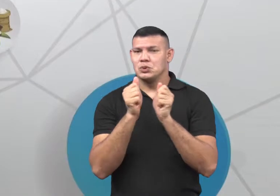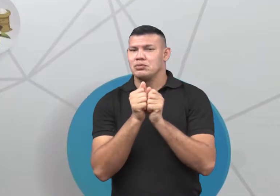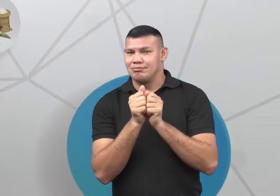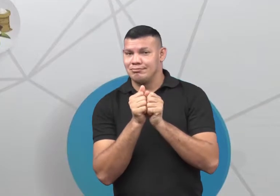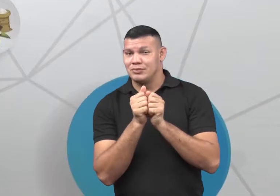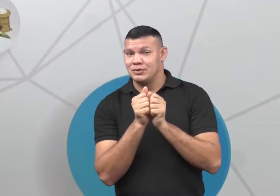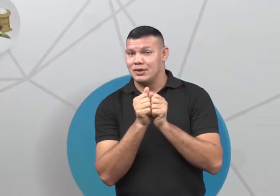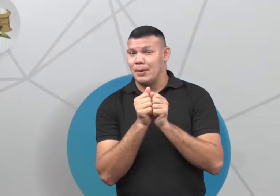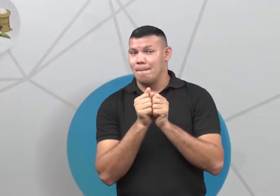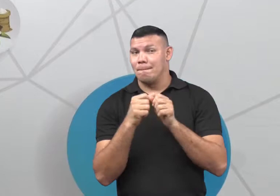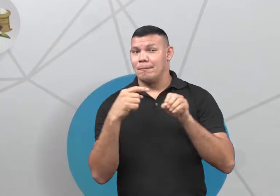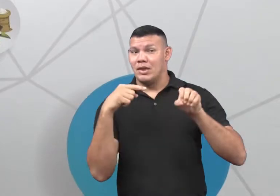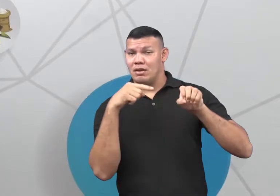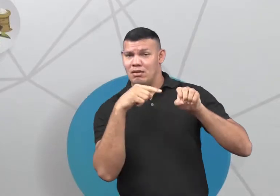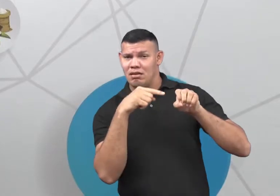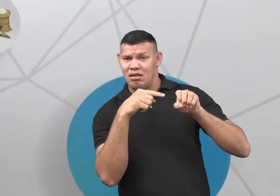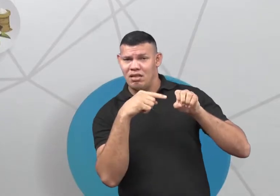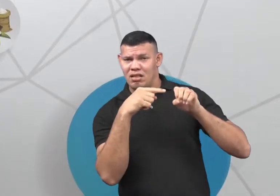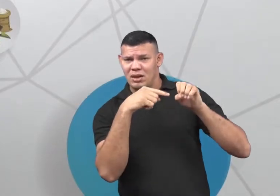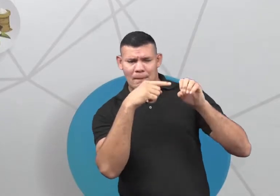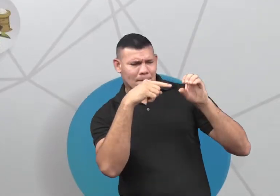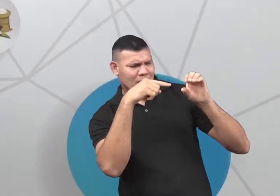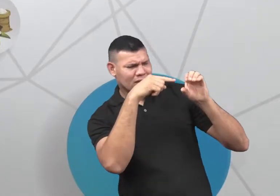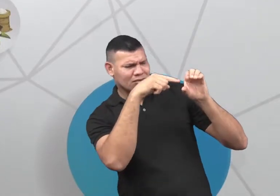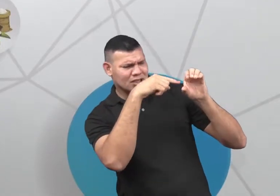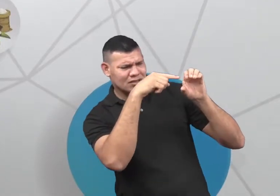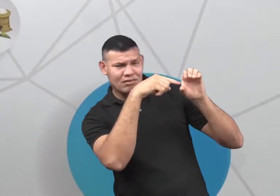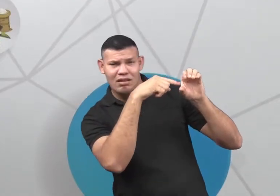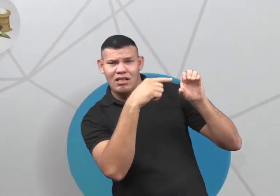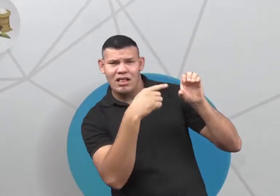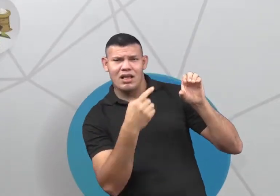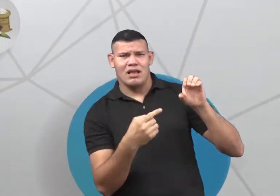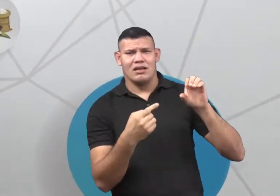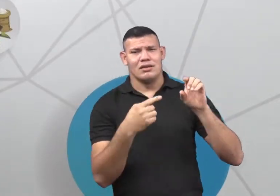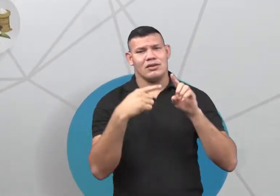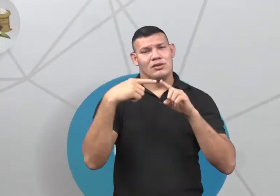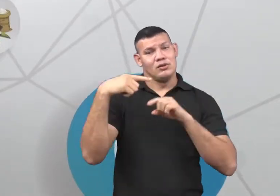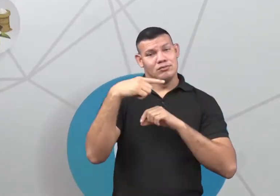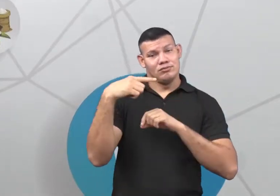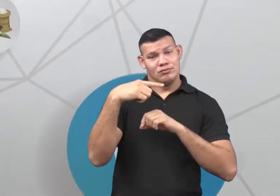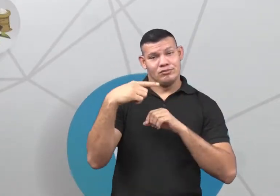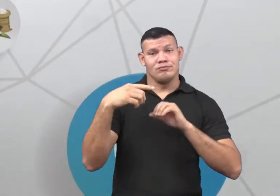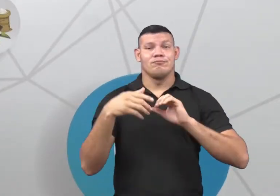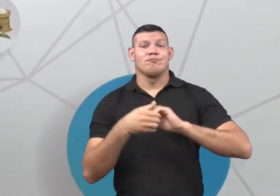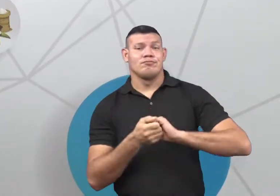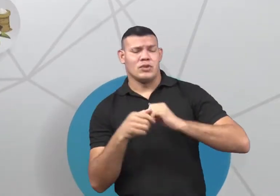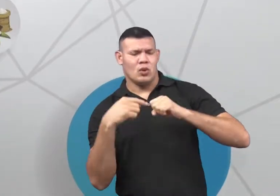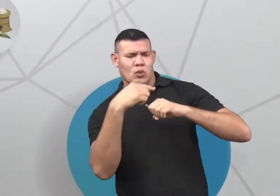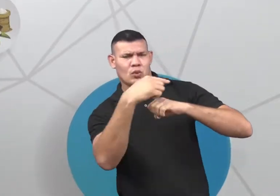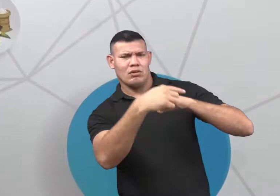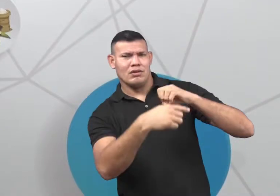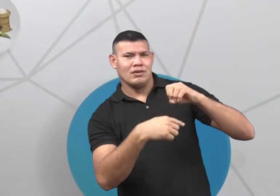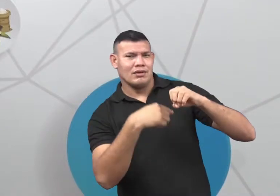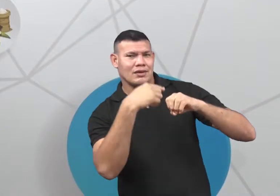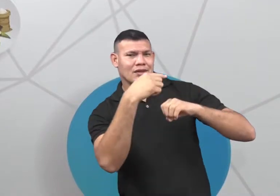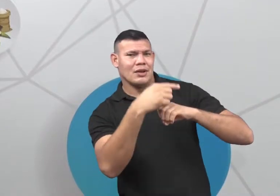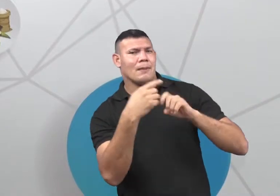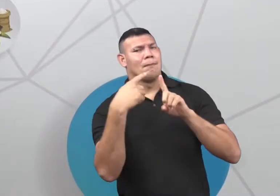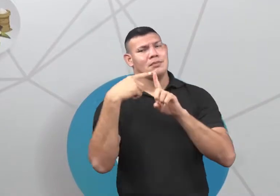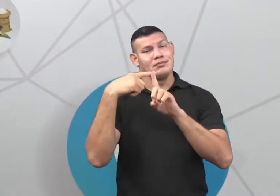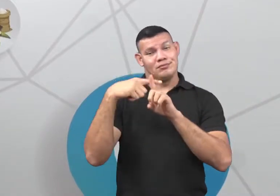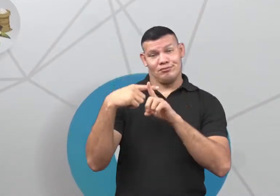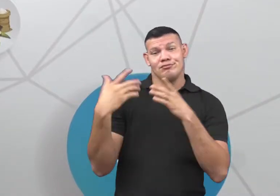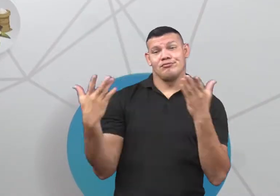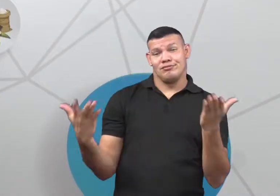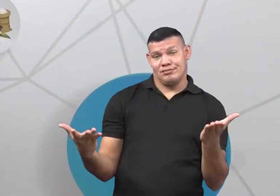é positivo e a eletrosfera ela é negativa. Então, os elétrons eles acabam anulando a carga dos